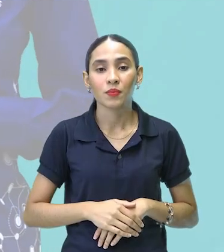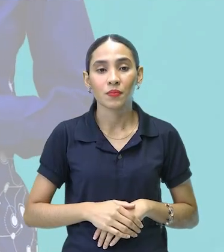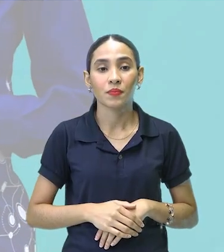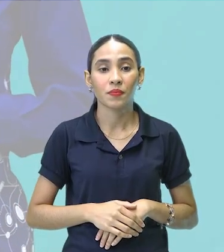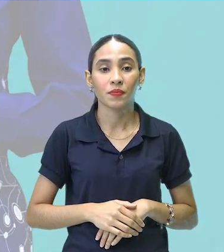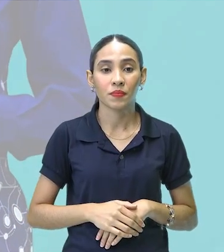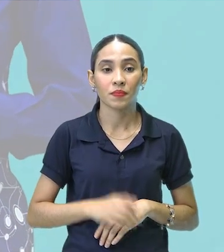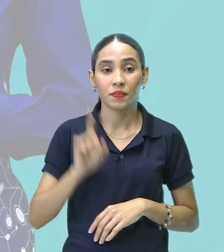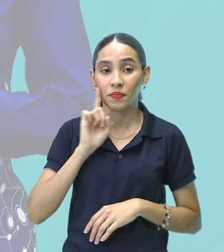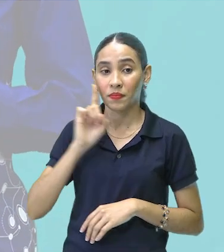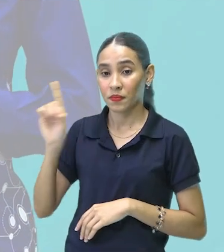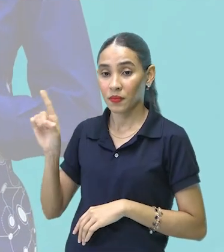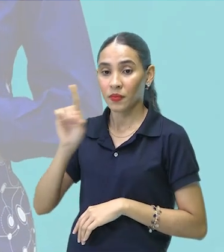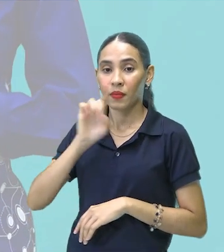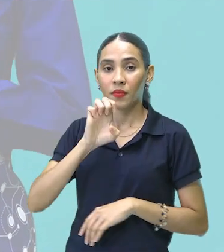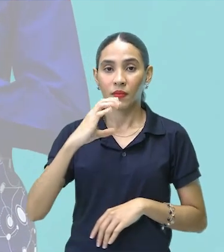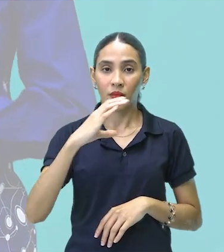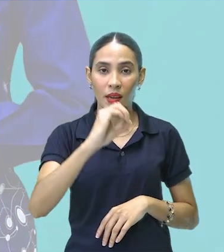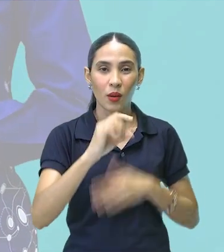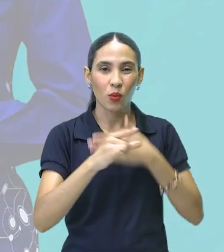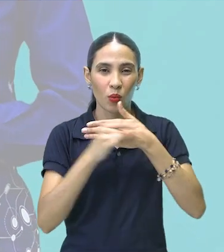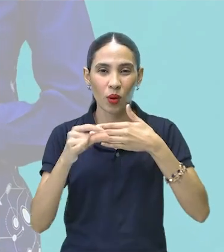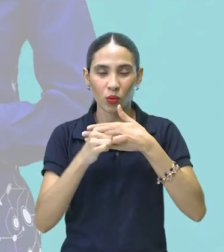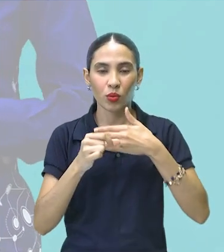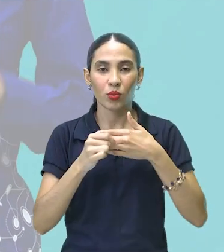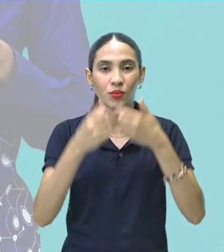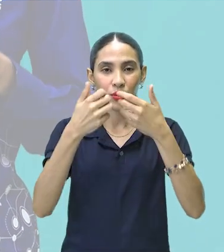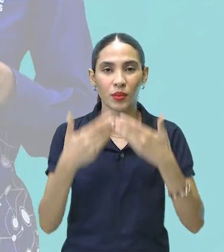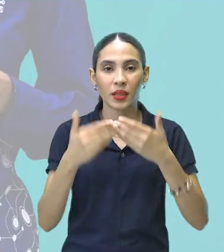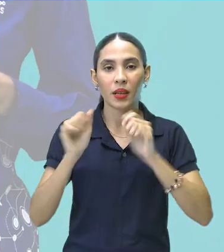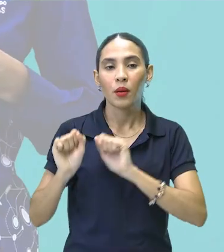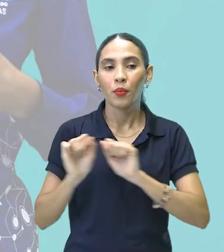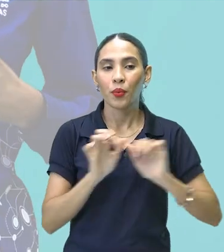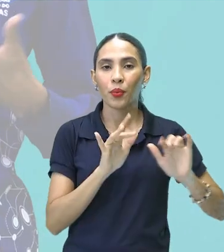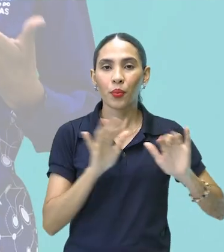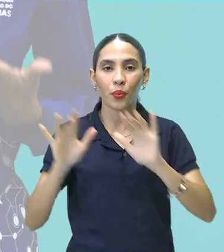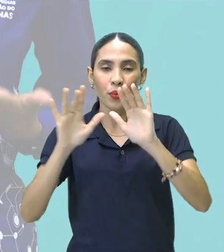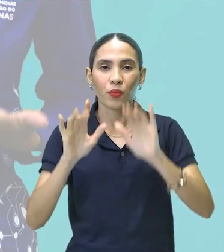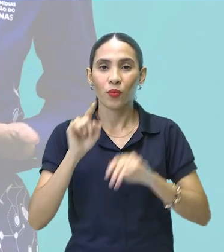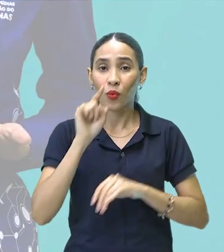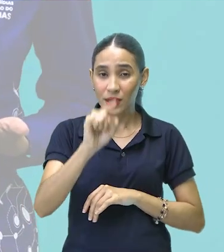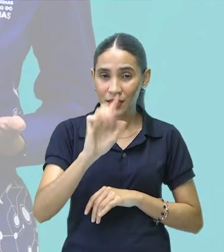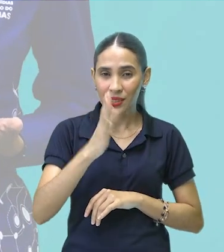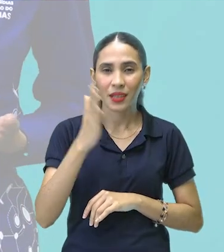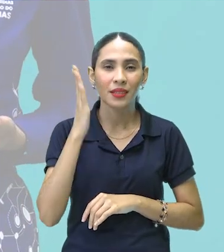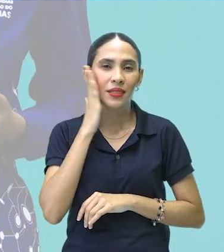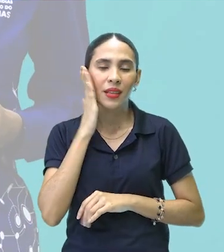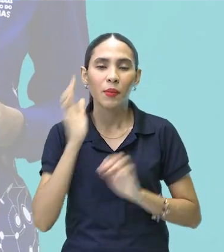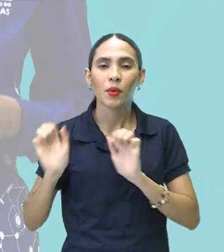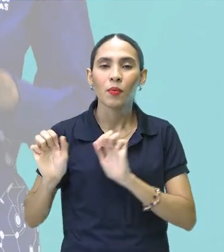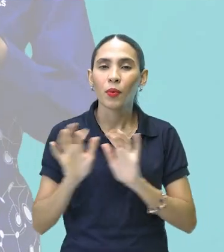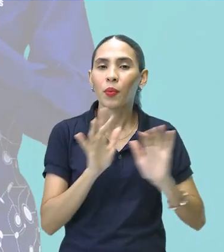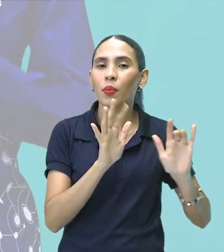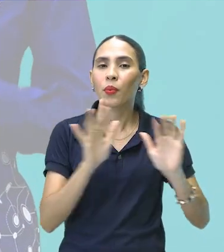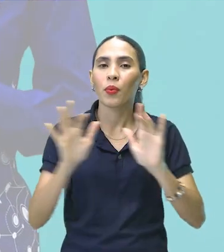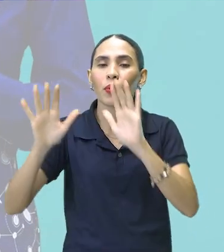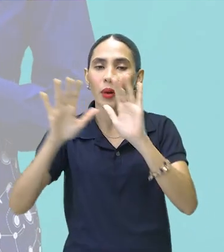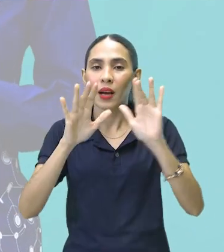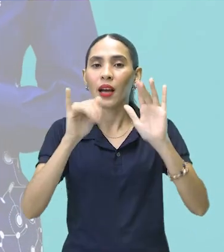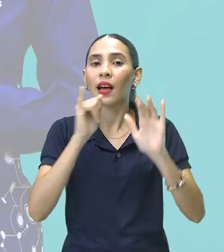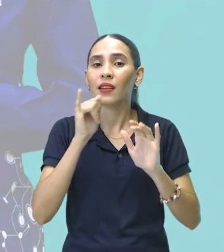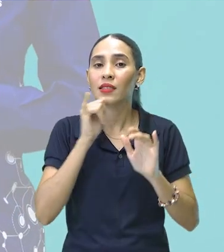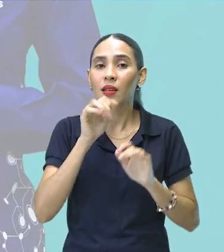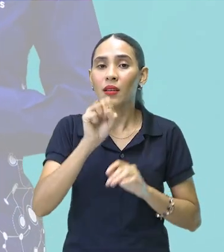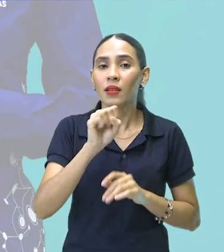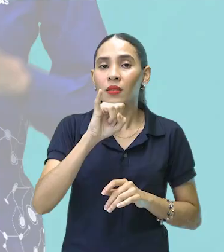gente, olha só, ele traz o exemplo da fumaça. Todos nós já sabemos que a fumaça funciona como um signo